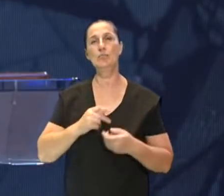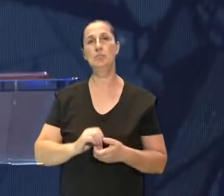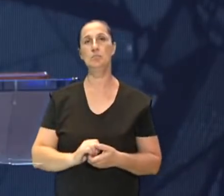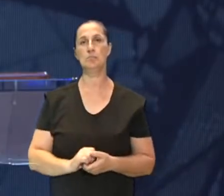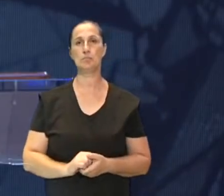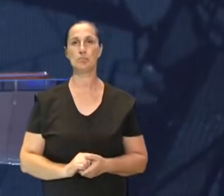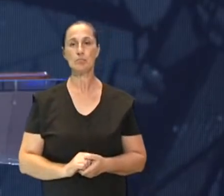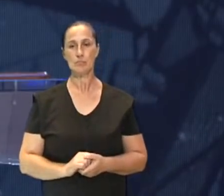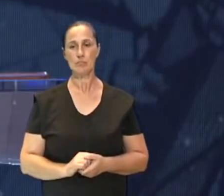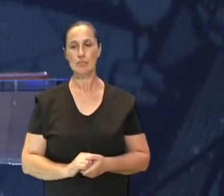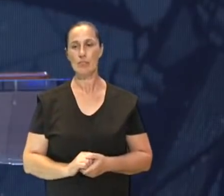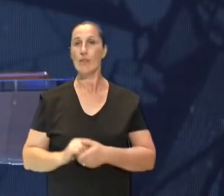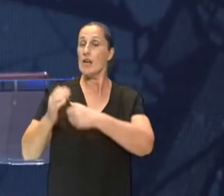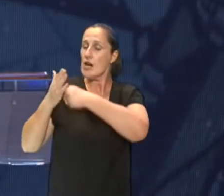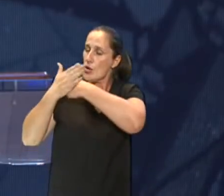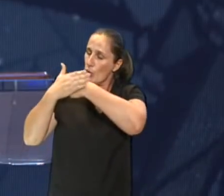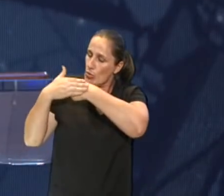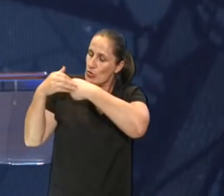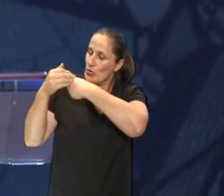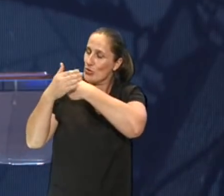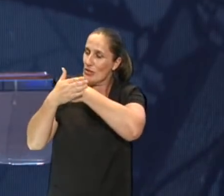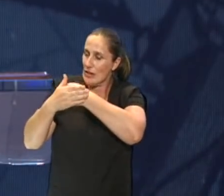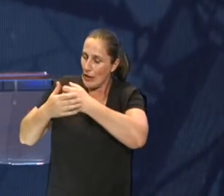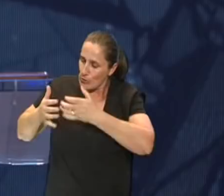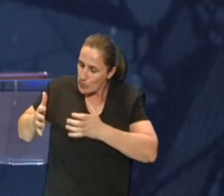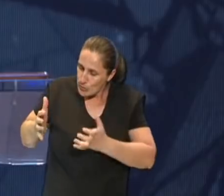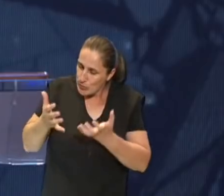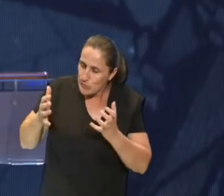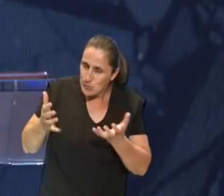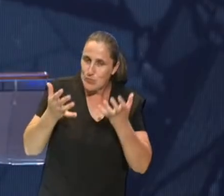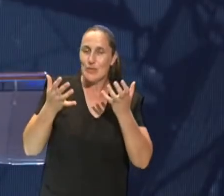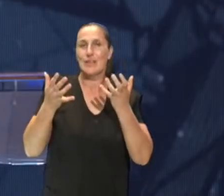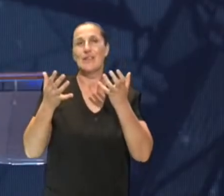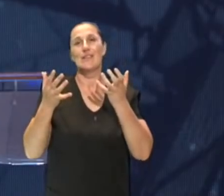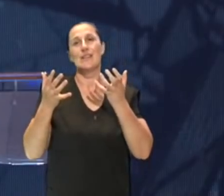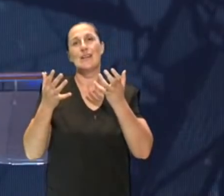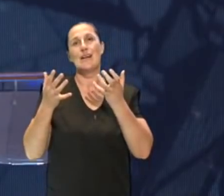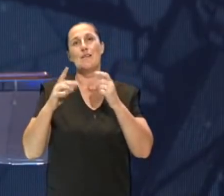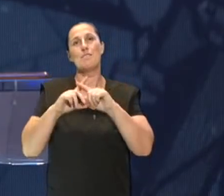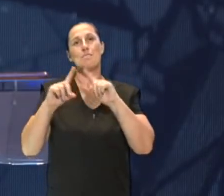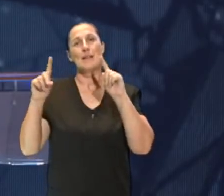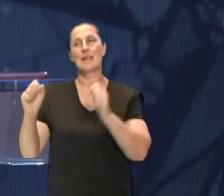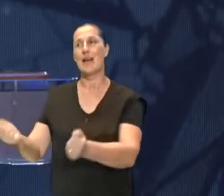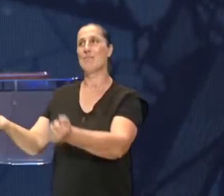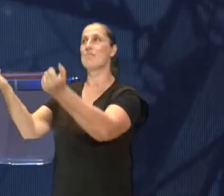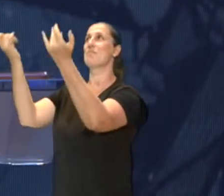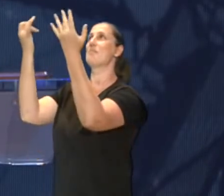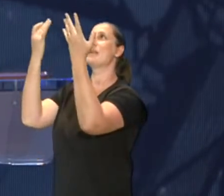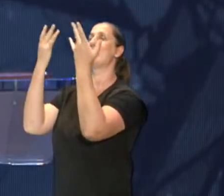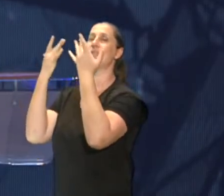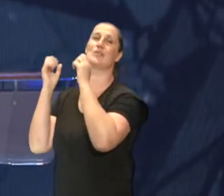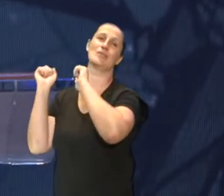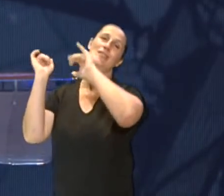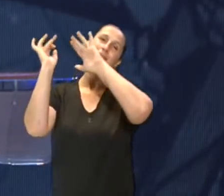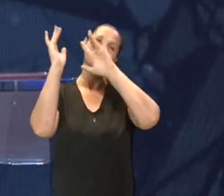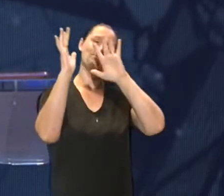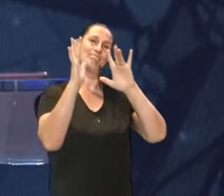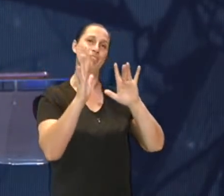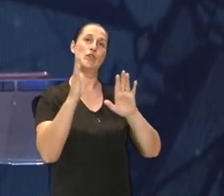maneira, consolado, animado, mas ao mesmo tempo abençoado pela sua